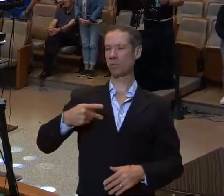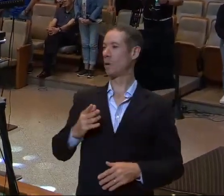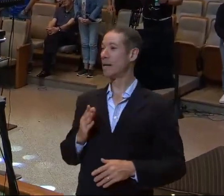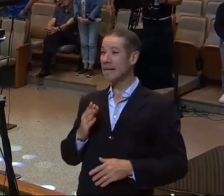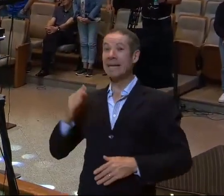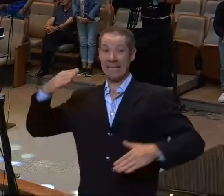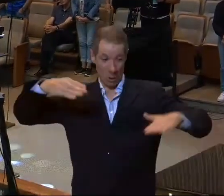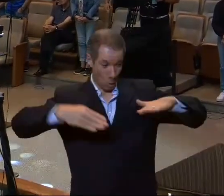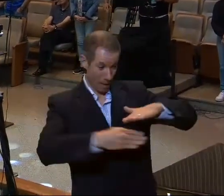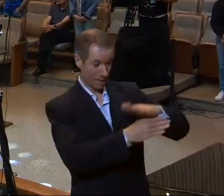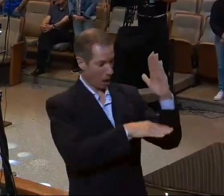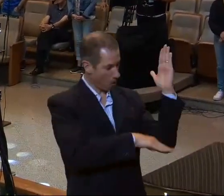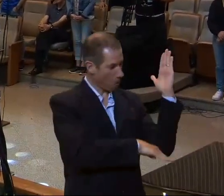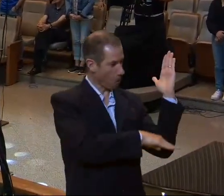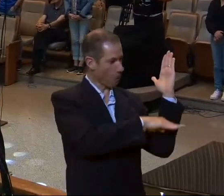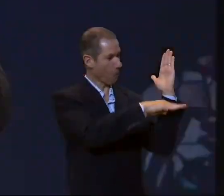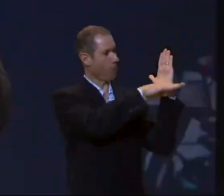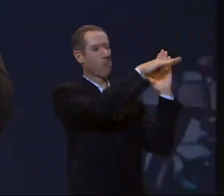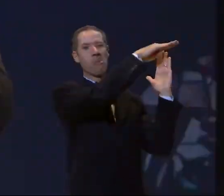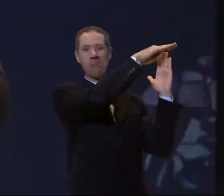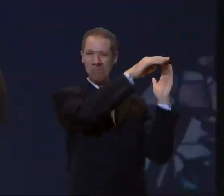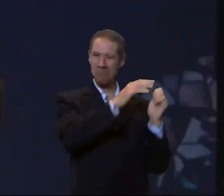elevador lá que o menino...